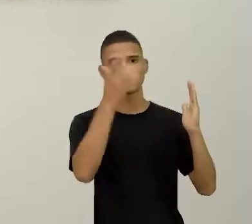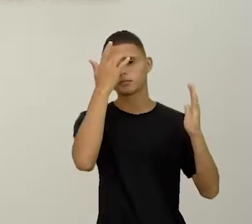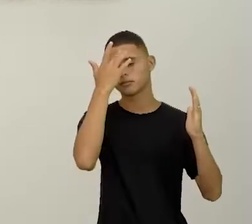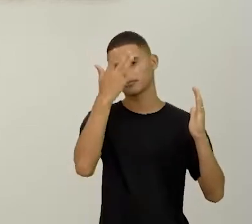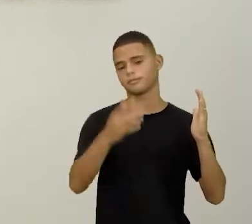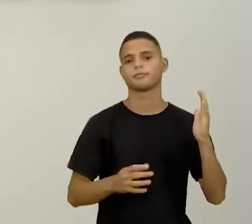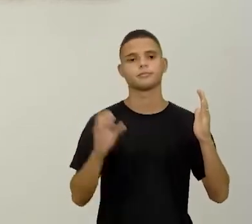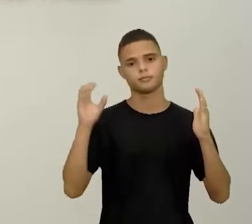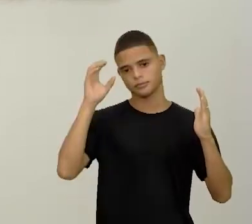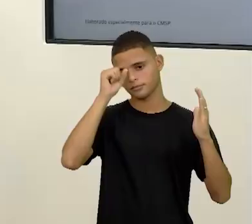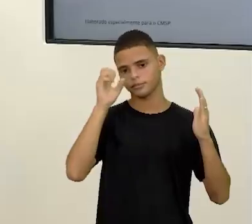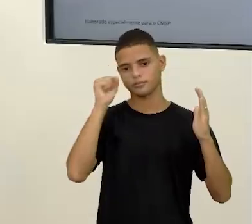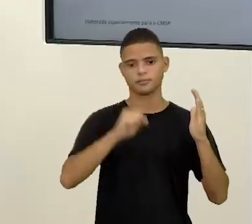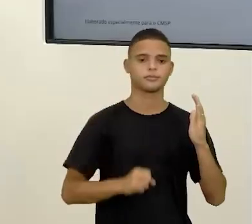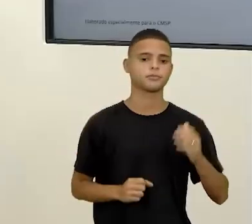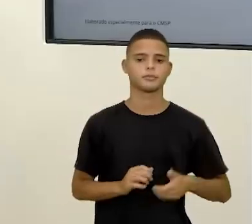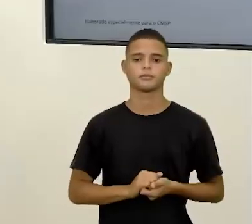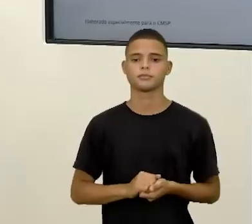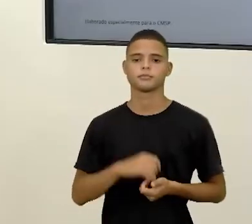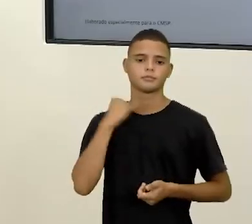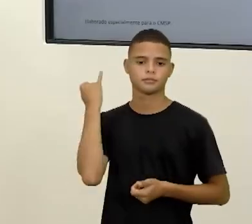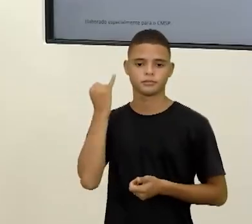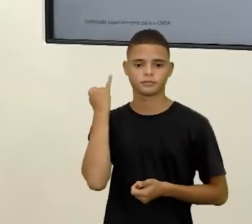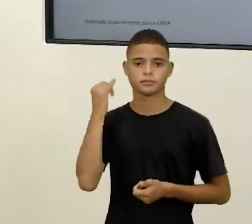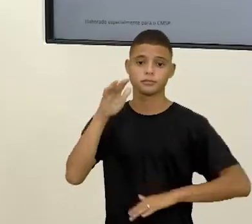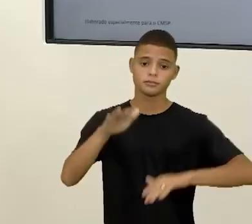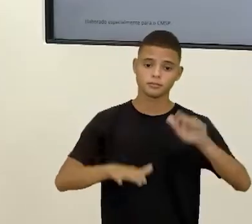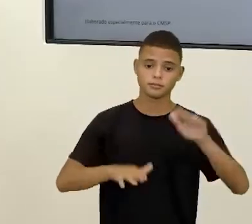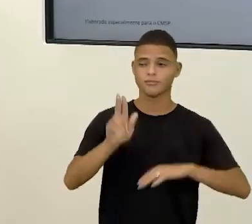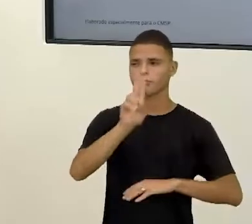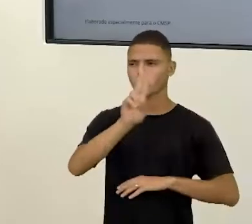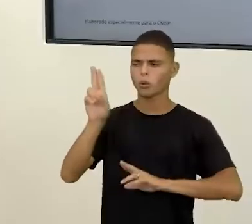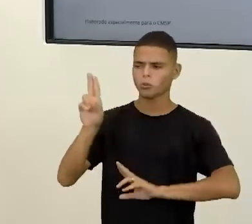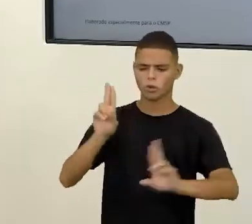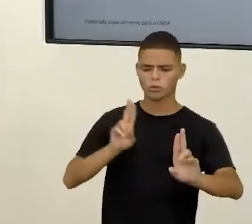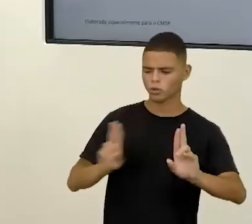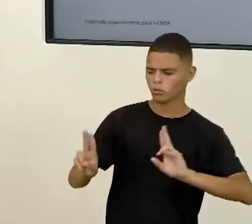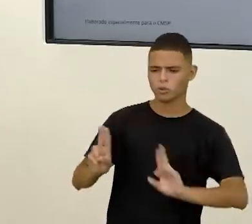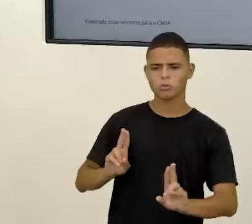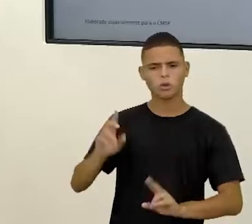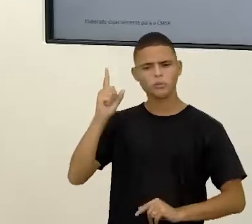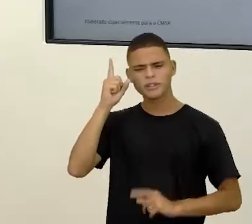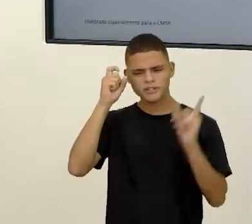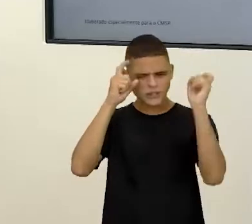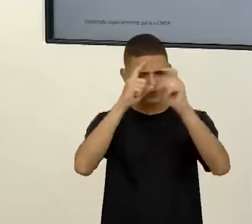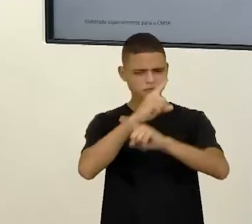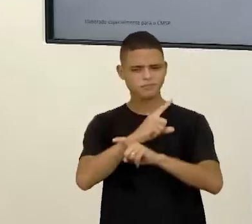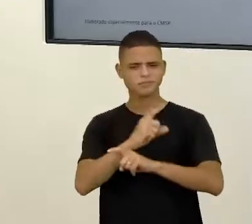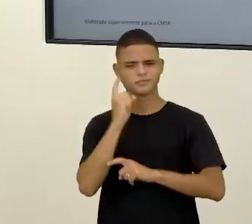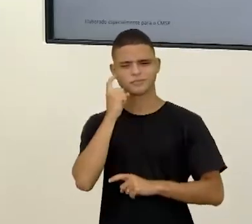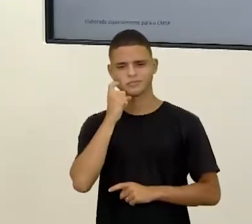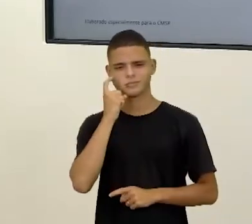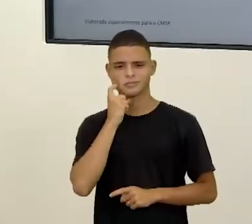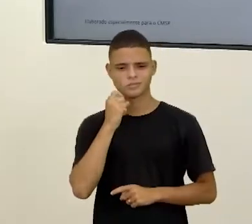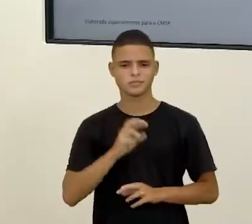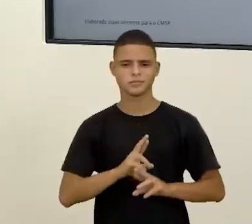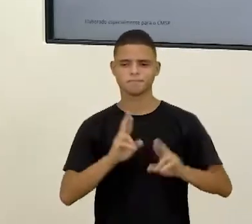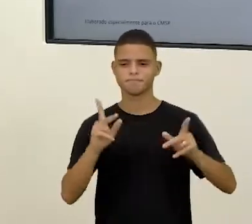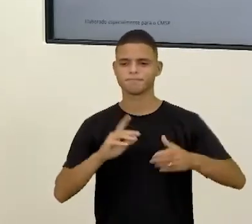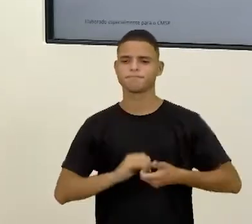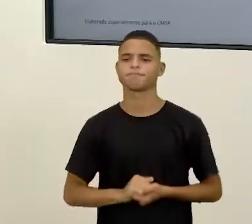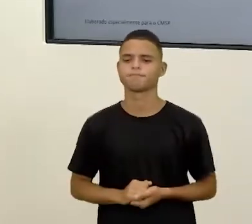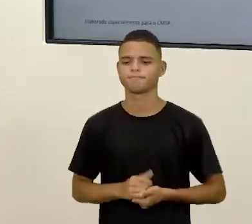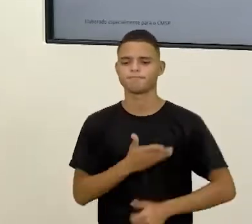assimilar isso. É muito importante que, assim, às vezes os nomes são um pouco mais complicados. É que, assim, não é nem complicado, é algo que sai fora do que a gente